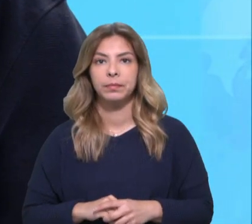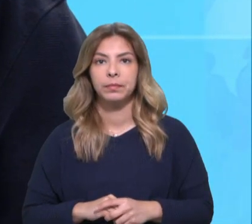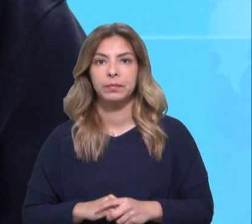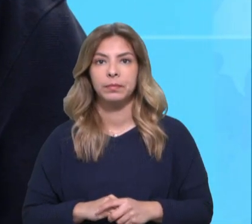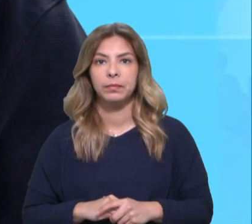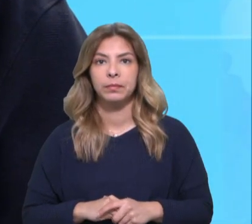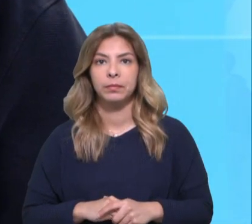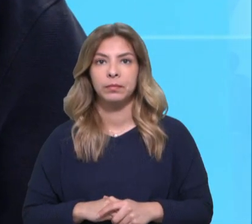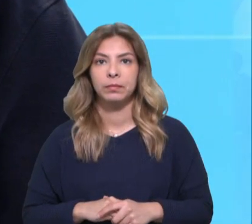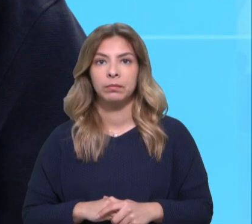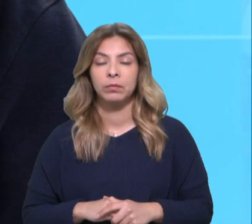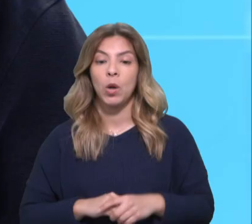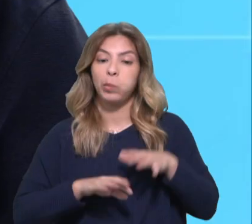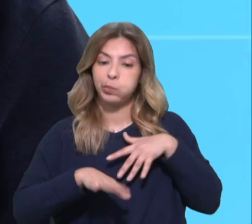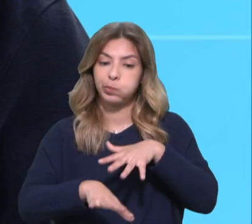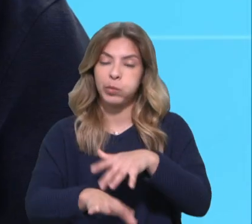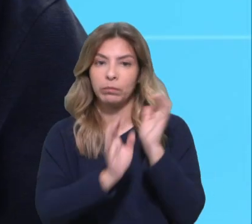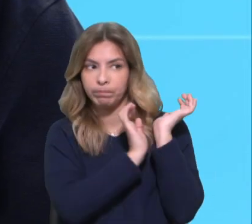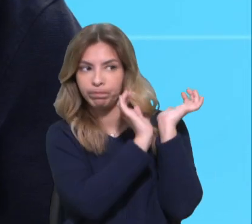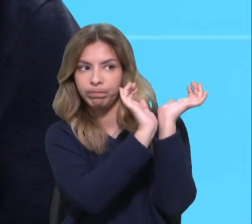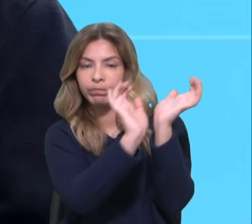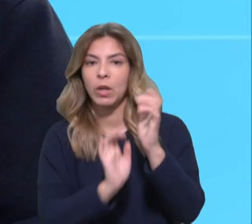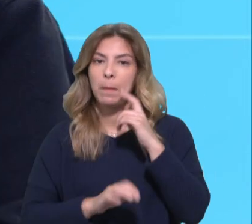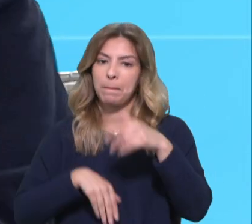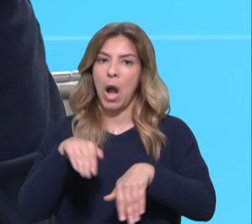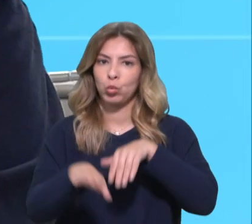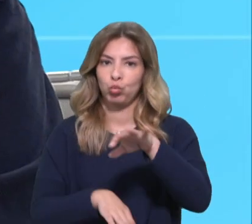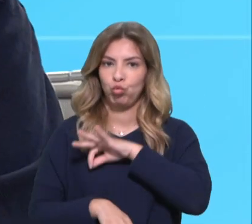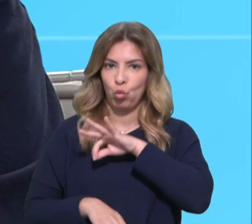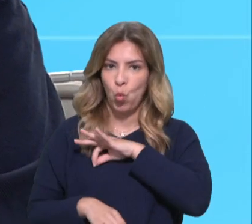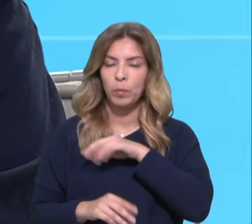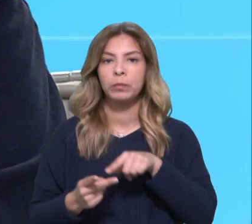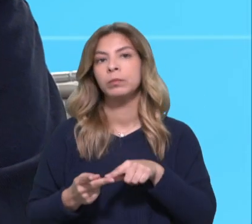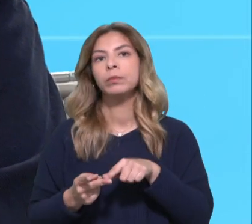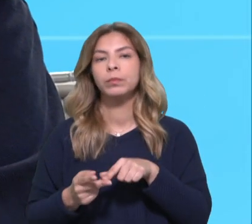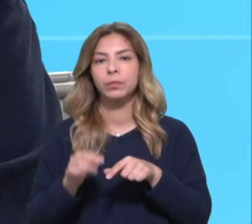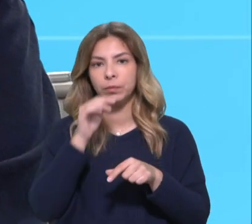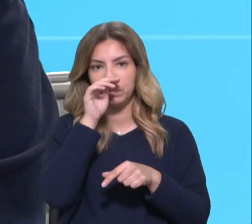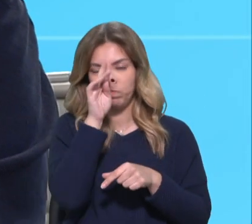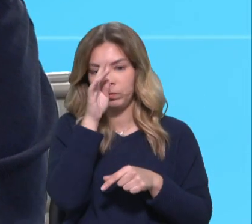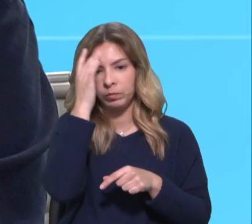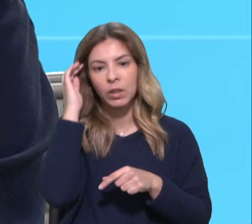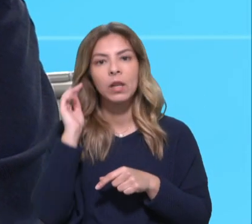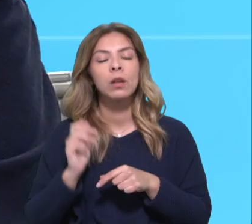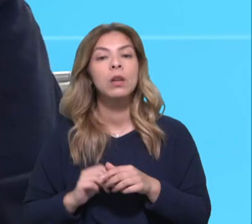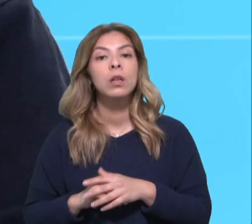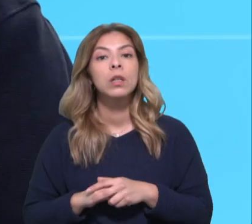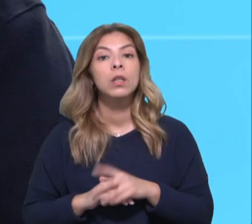a procissão dos Passos. A procissão dos Passos, portanto, com este tal gafaum.